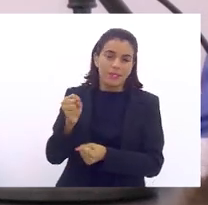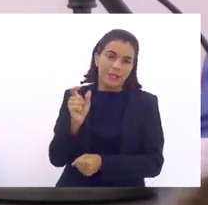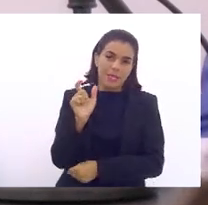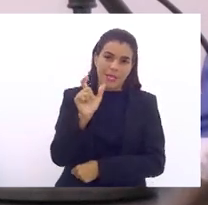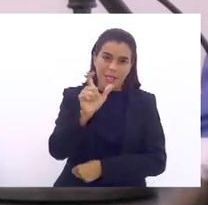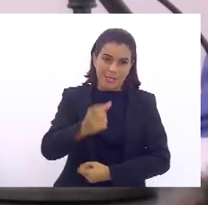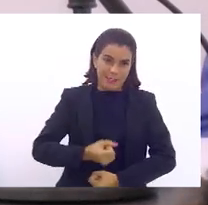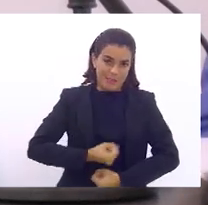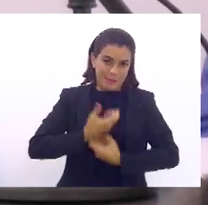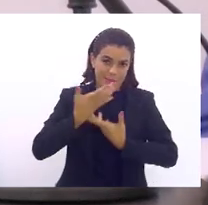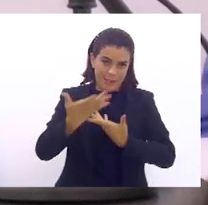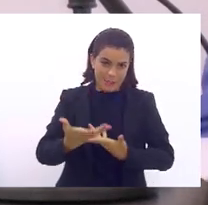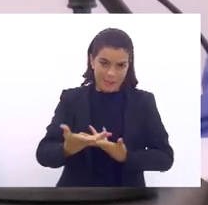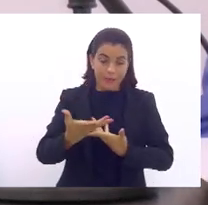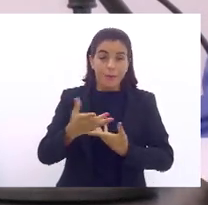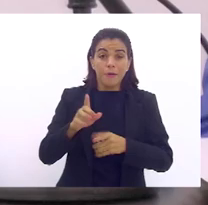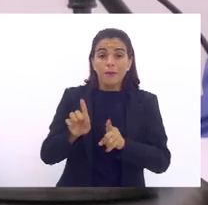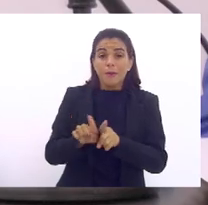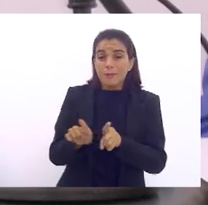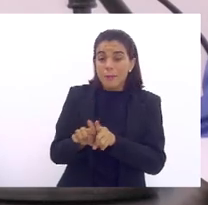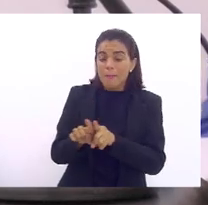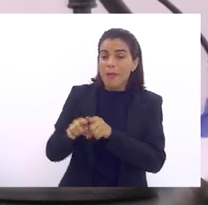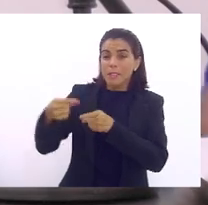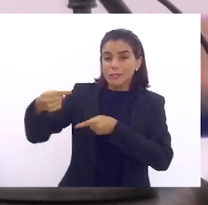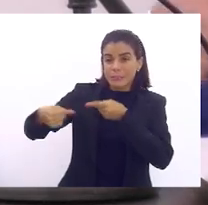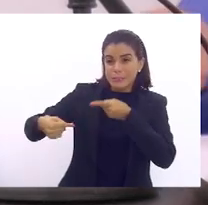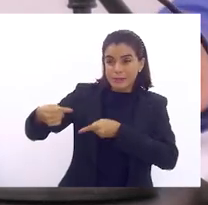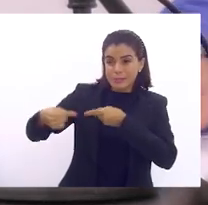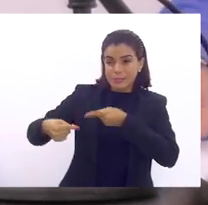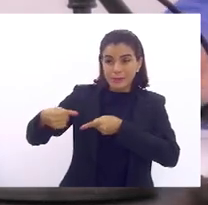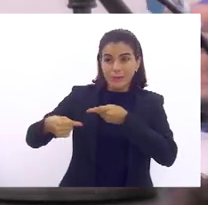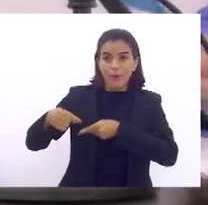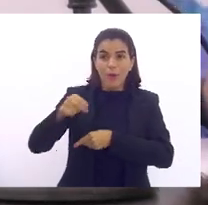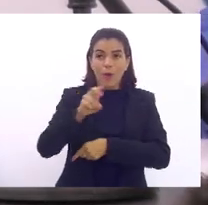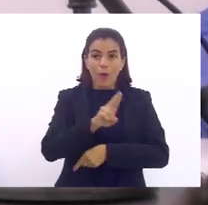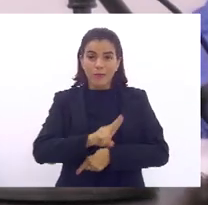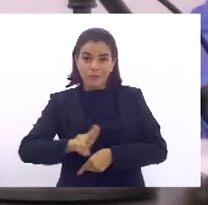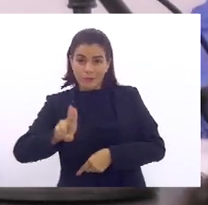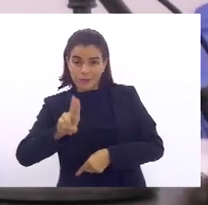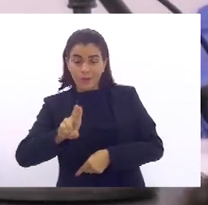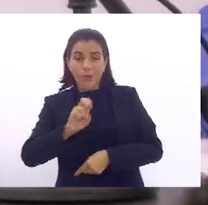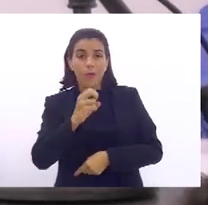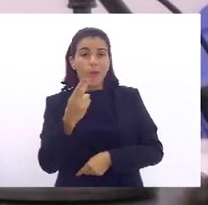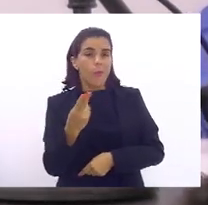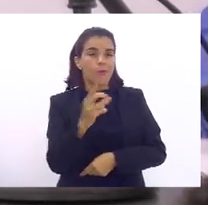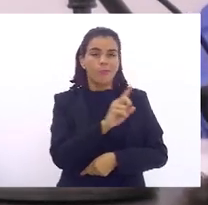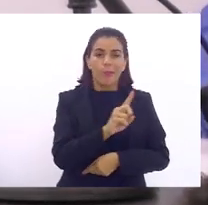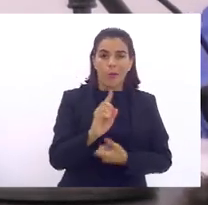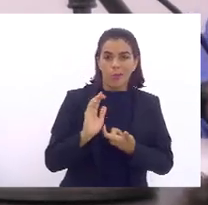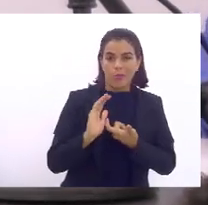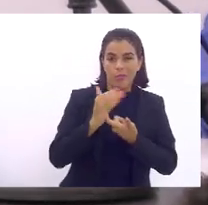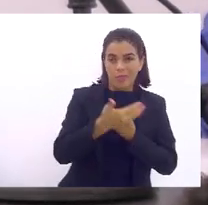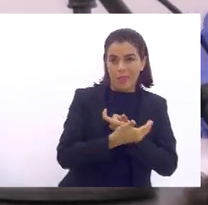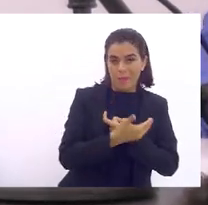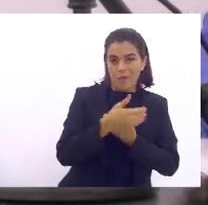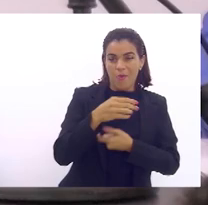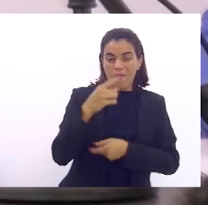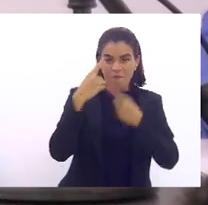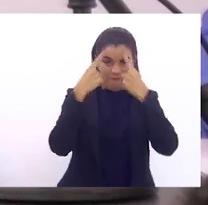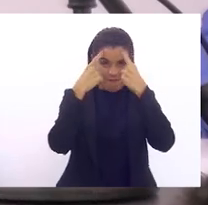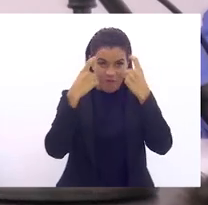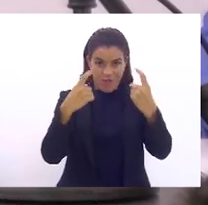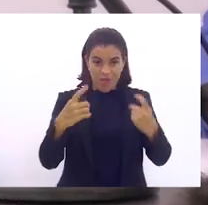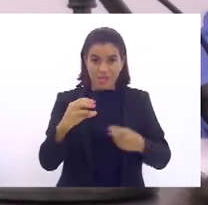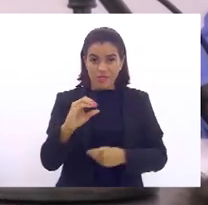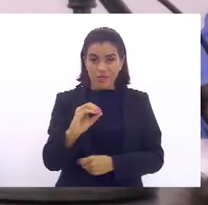violência institucional E aí passa a ser discutir somente a a utilização ou não Da do termo violência obstétrica e não